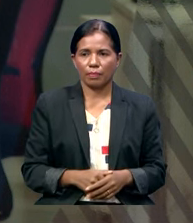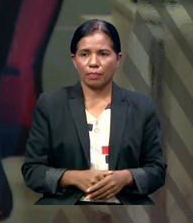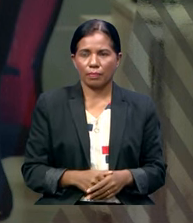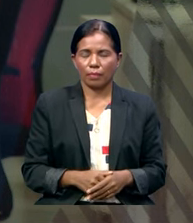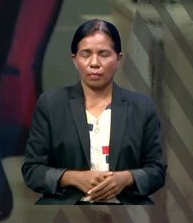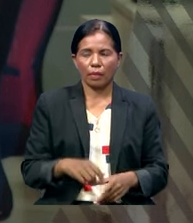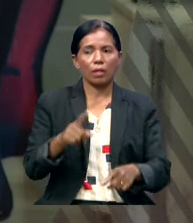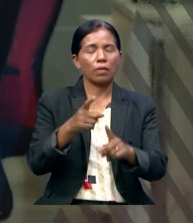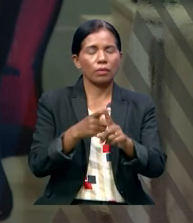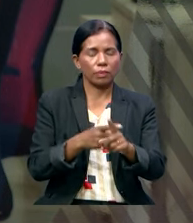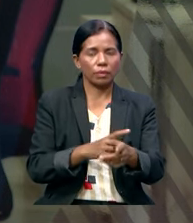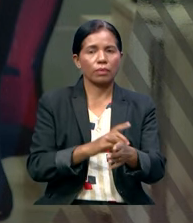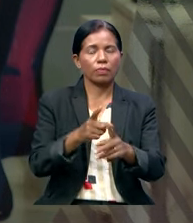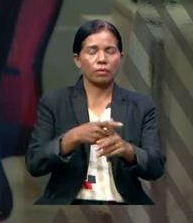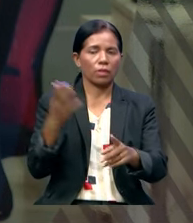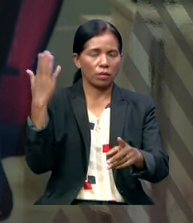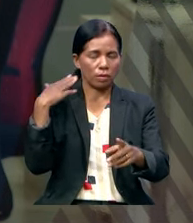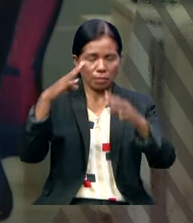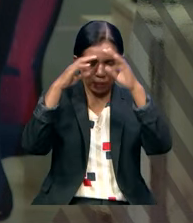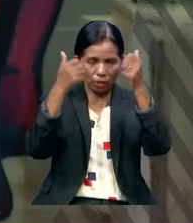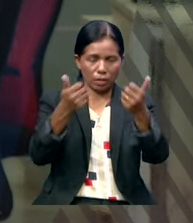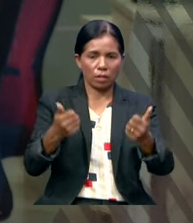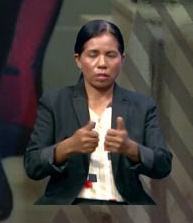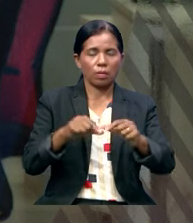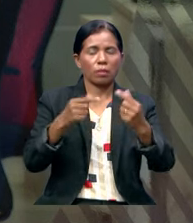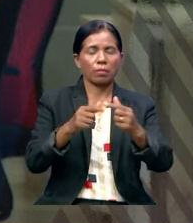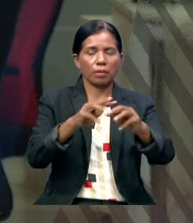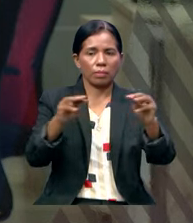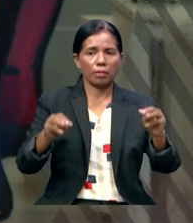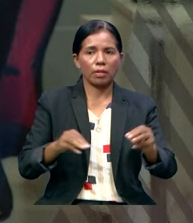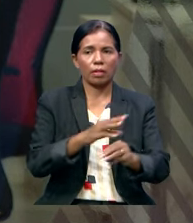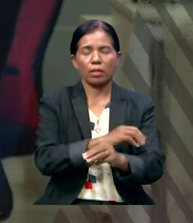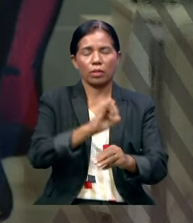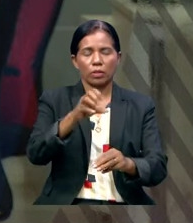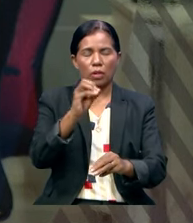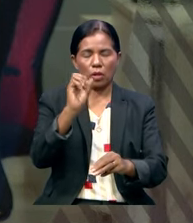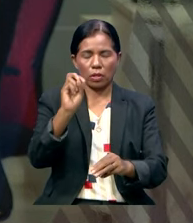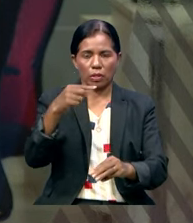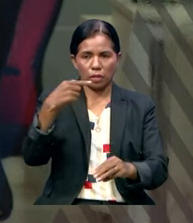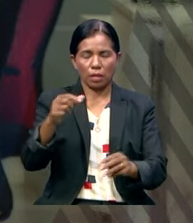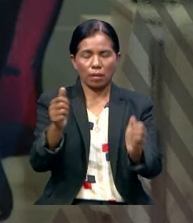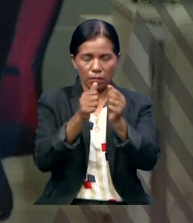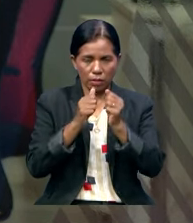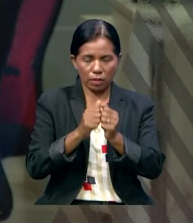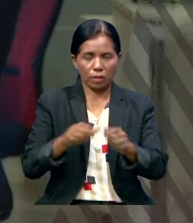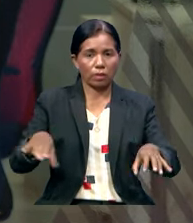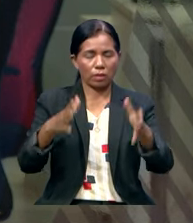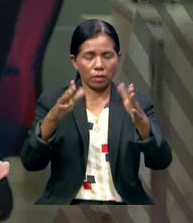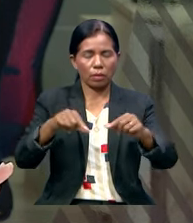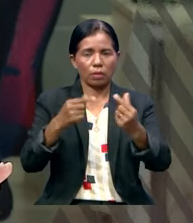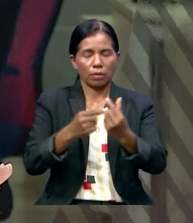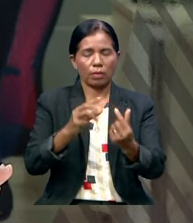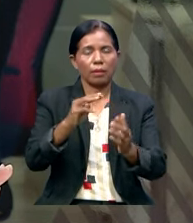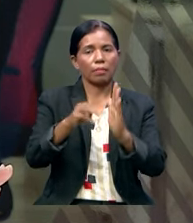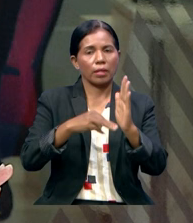E fim de semana, Liuba, presidente do Conselho de Administração do Grupo Média Nacional, Jorge Manuel de Araújo Serrano, ramuto com funcionário do Grupo Média